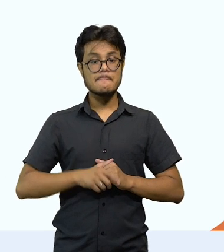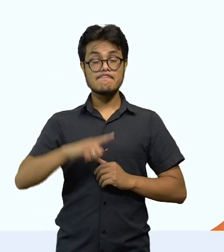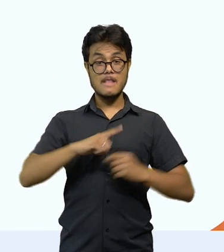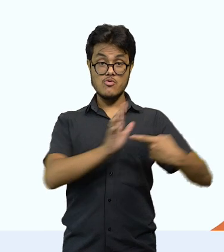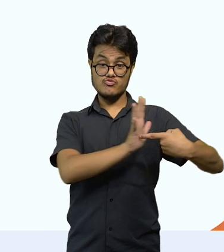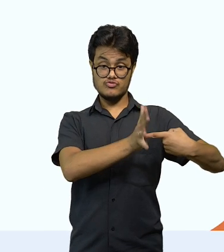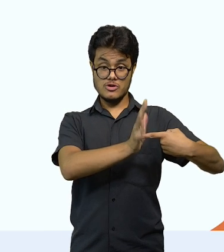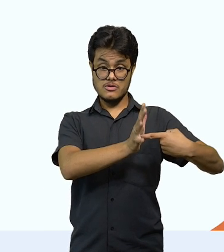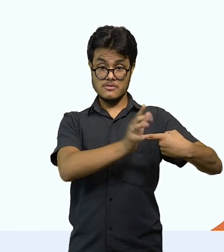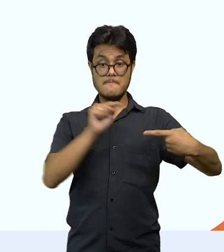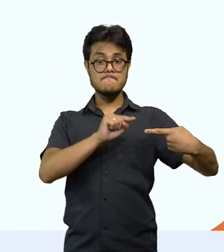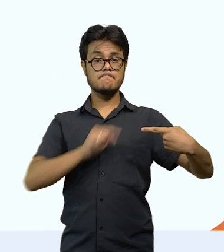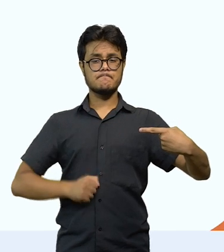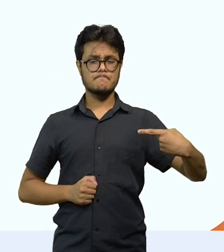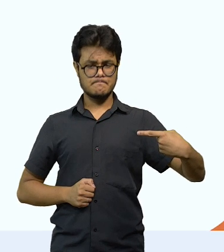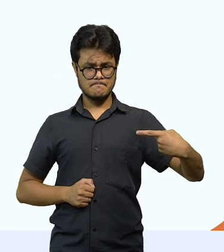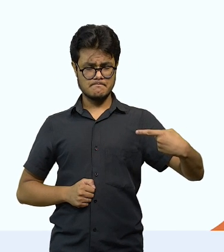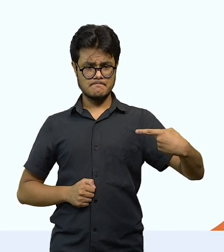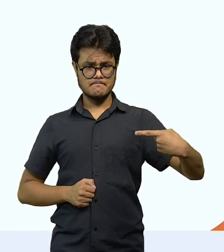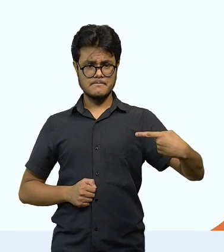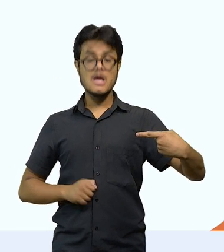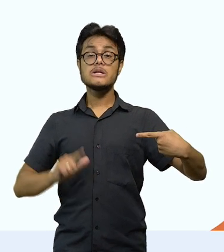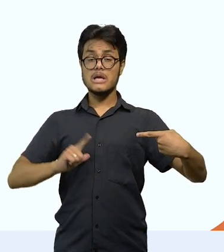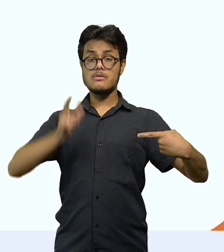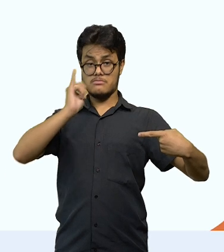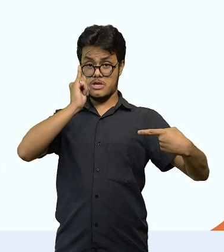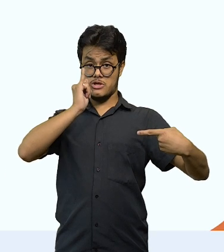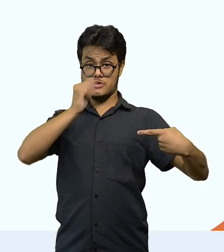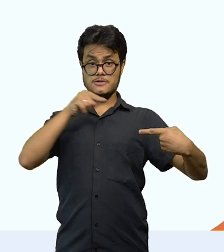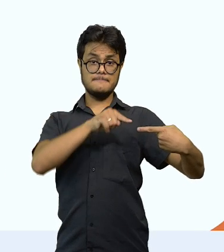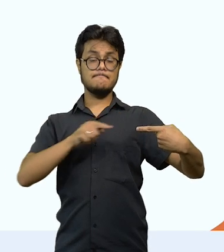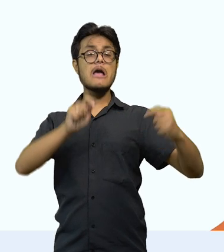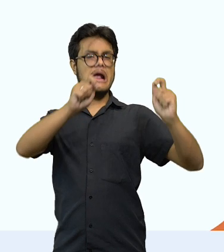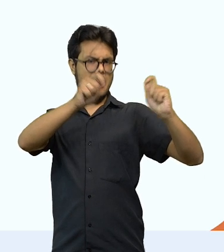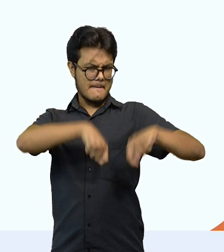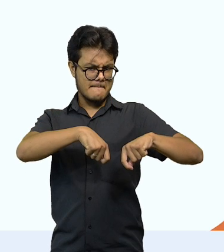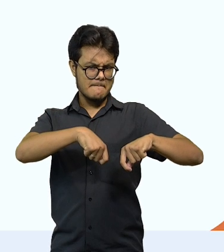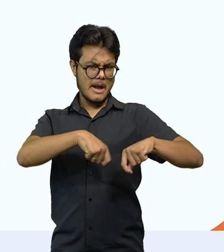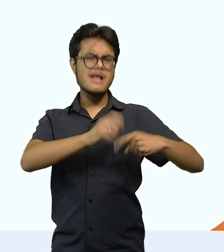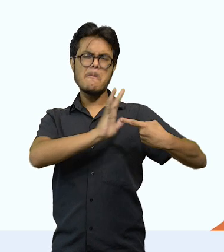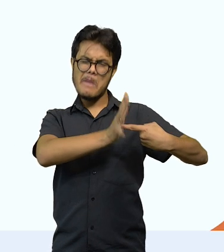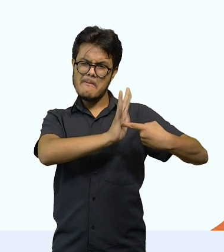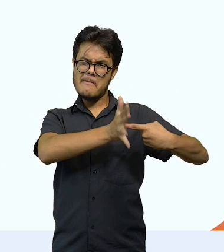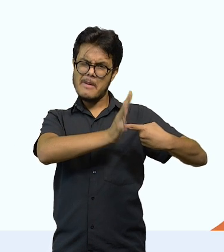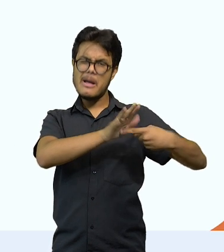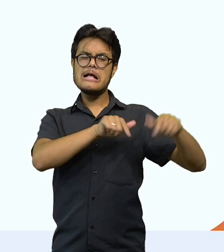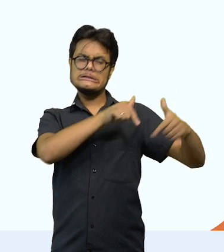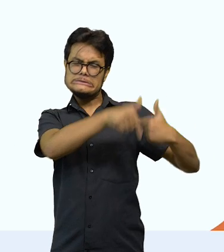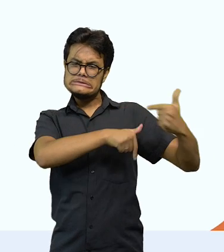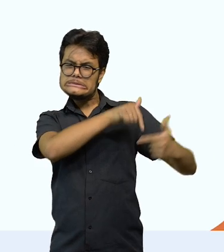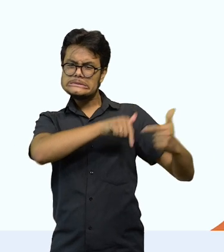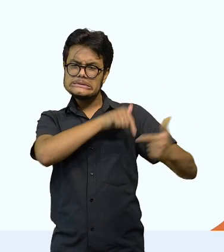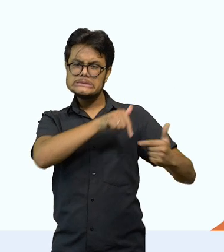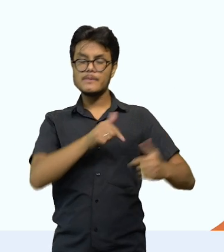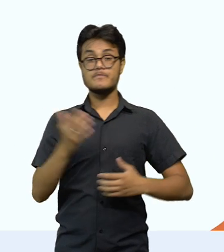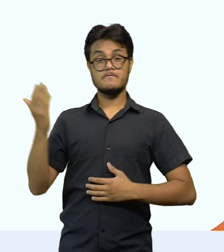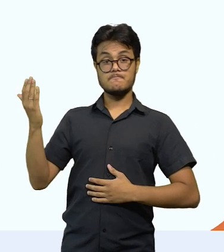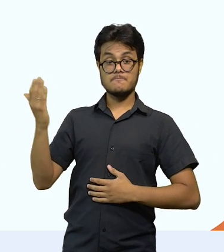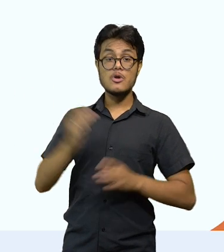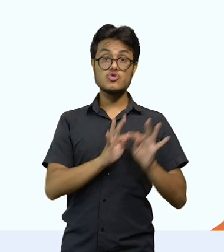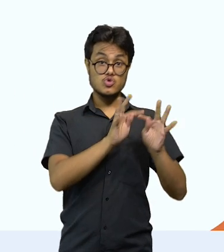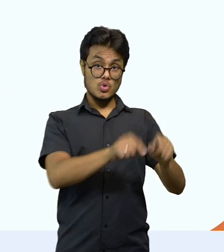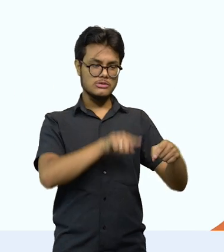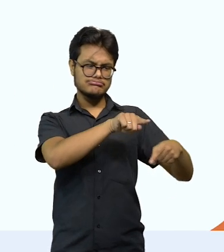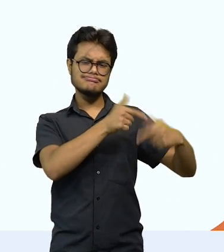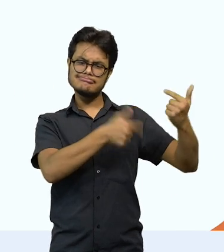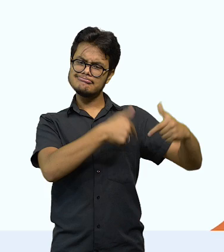gerador. Parte dessa energia ou essa potência que está sendo gerada aqui dentro, toda a potência que é gerada